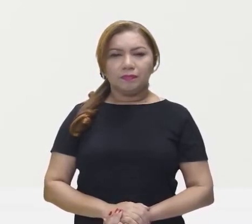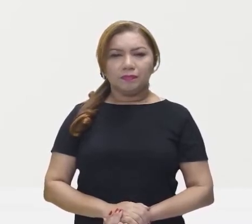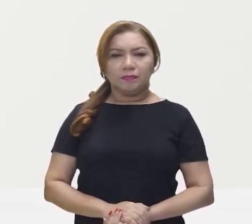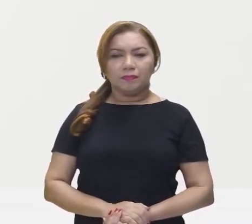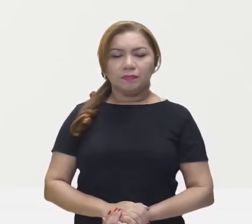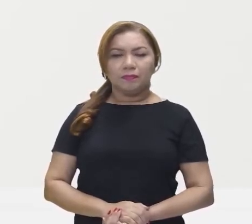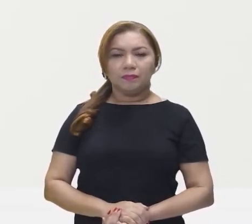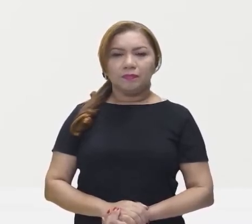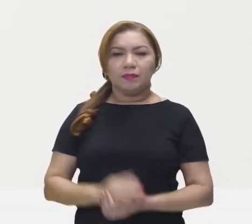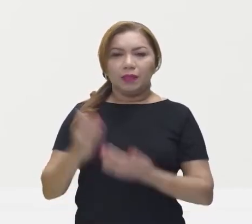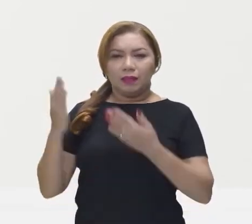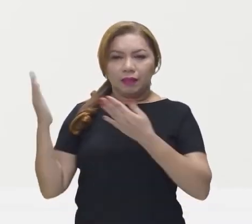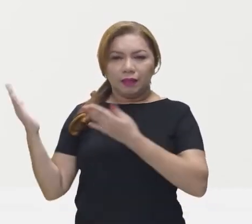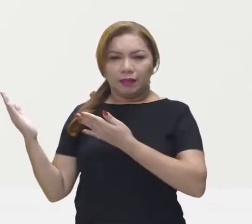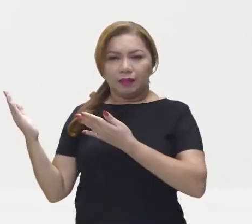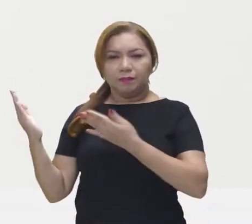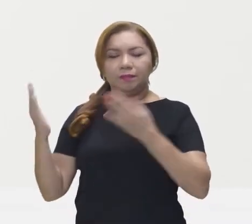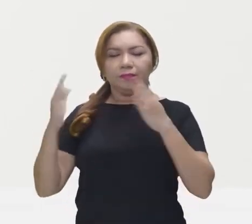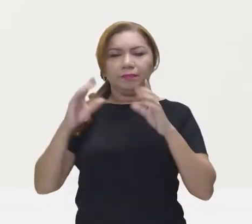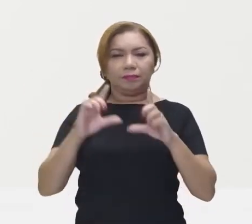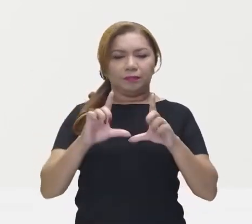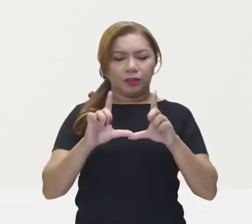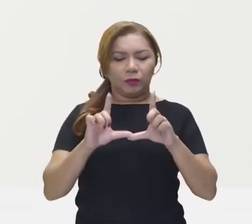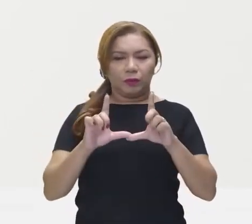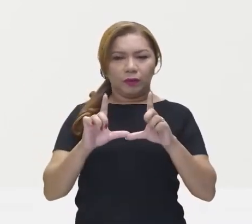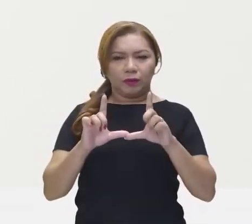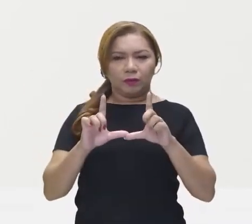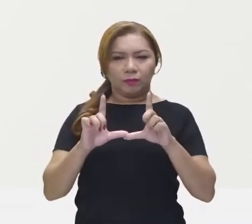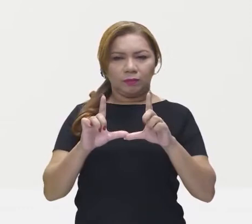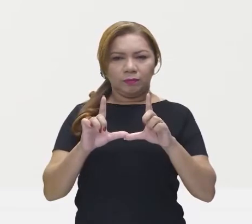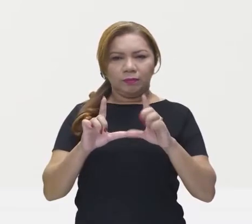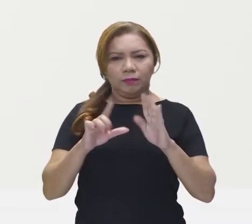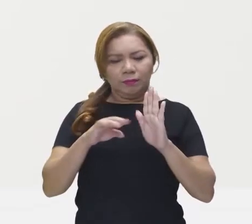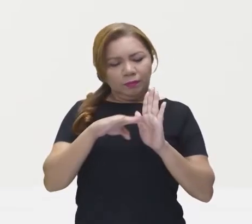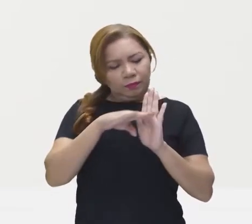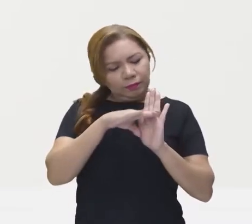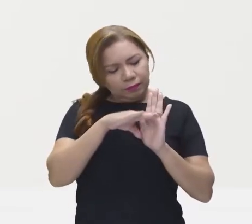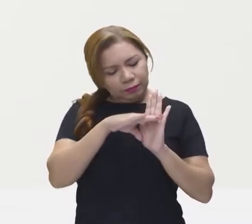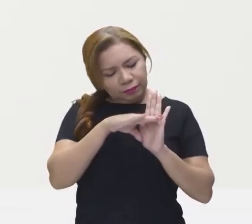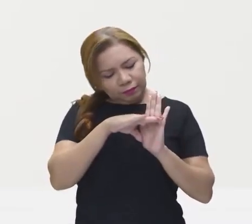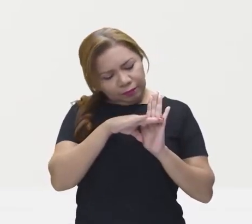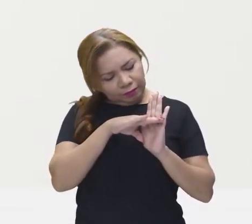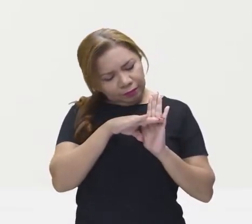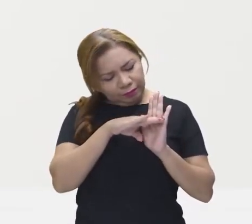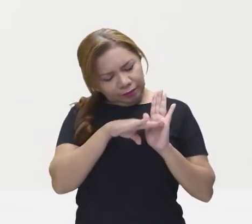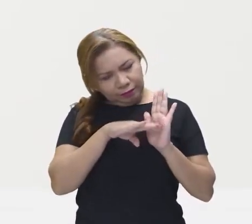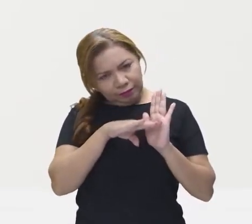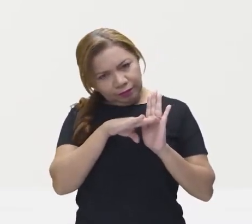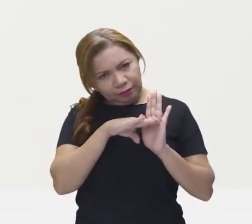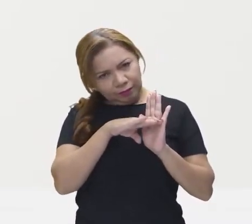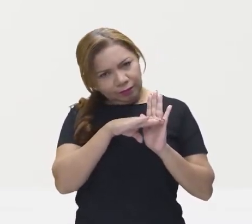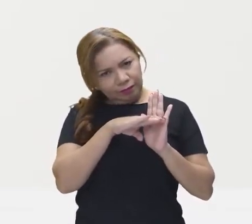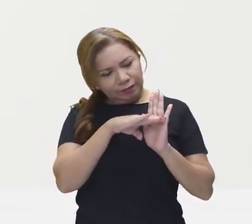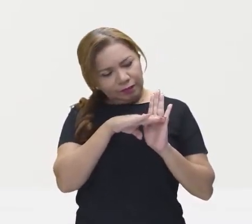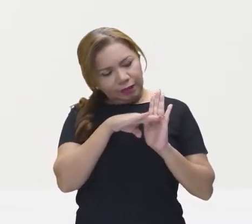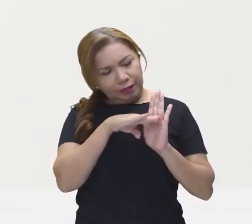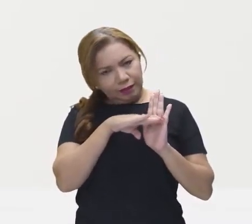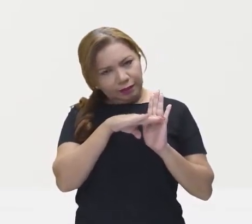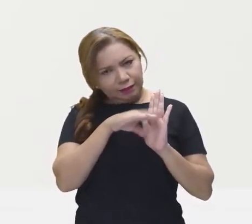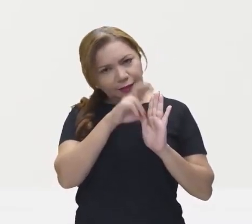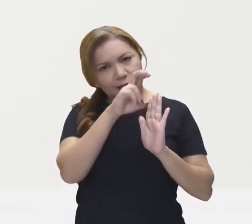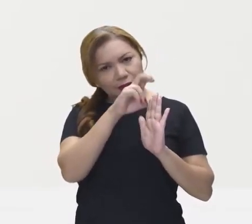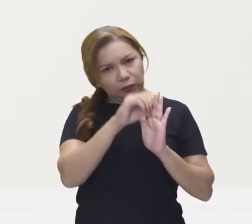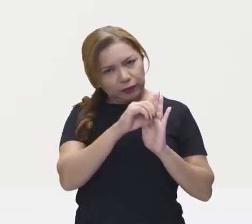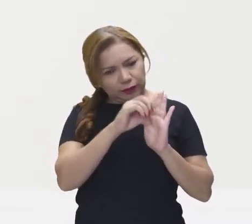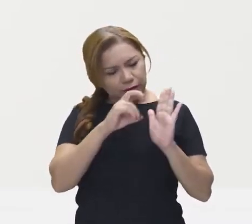se eu tenho 50 metros aqui, 50 aqui, logo aqui vai ser também 50 metros. E aqui